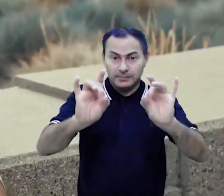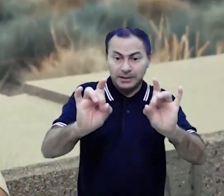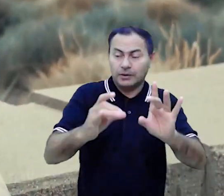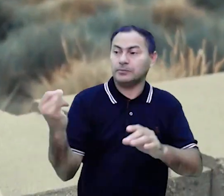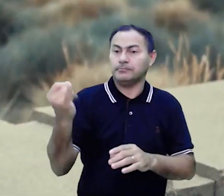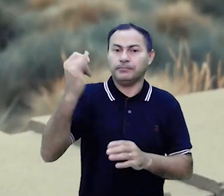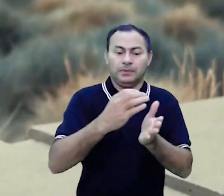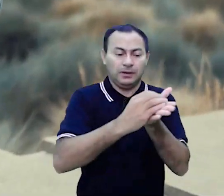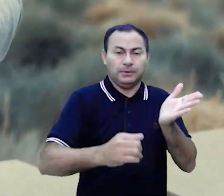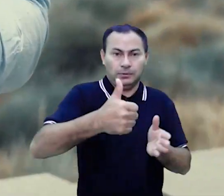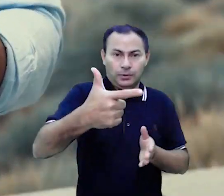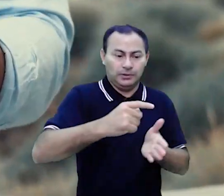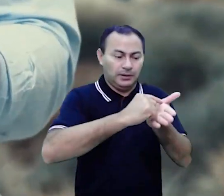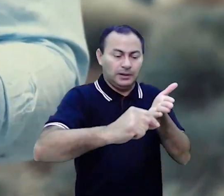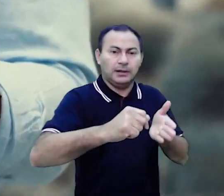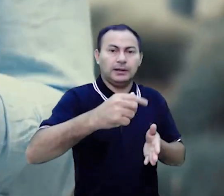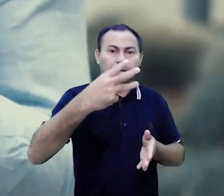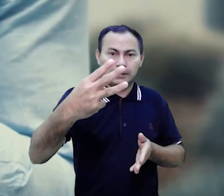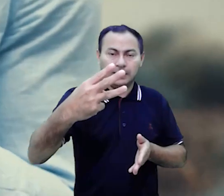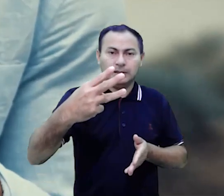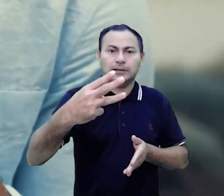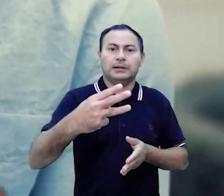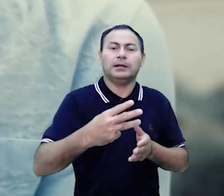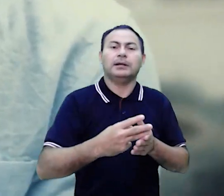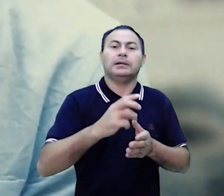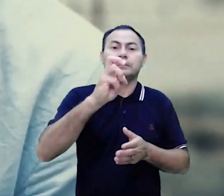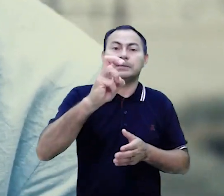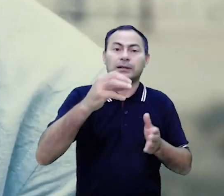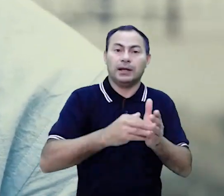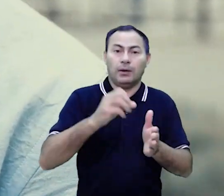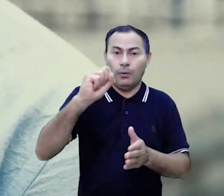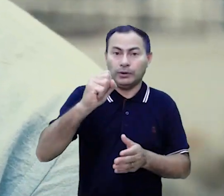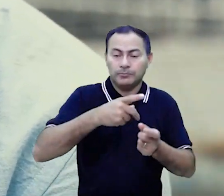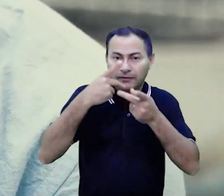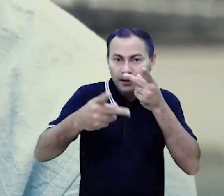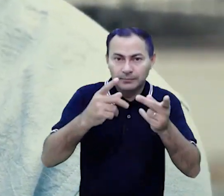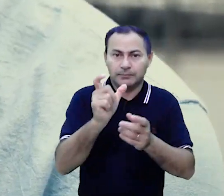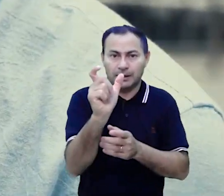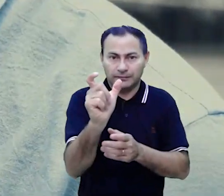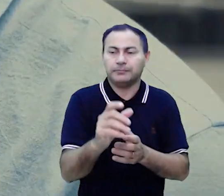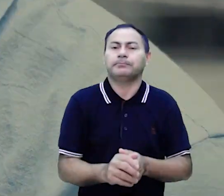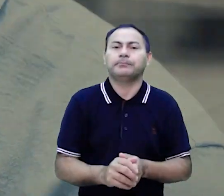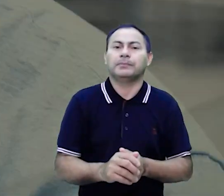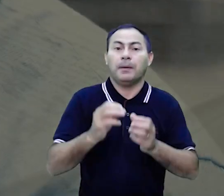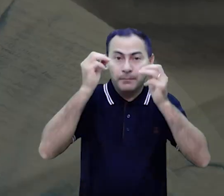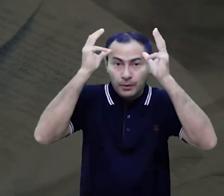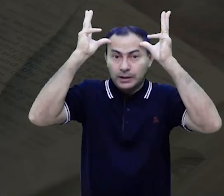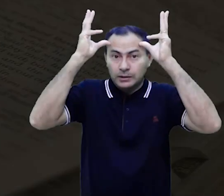e importante. No capítulo 12, versículos 3 e de 5 a 8, lemos as seguintes